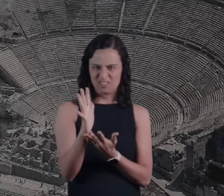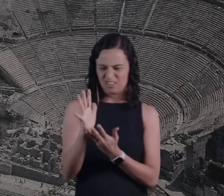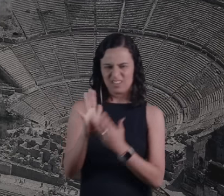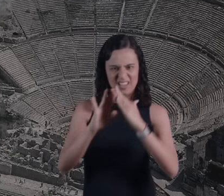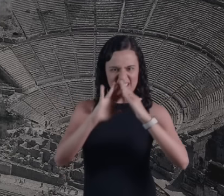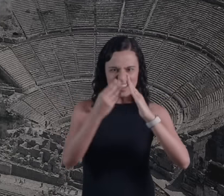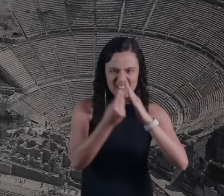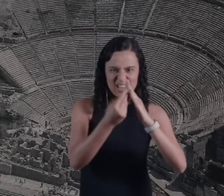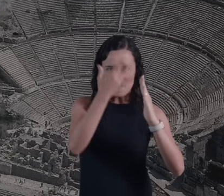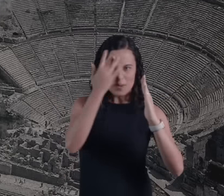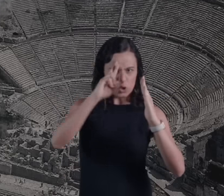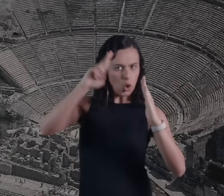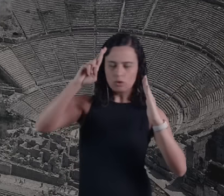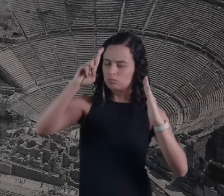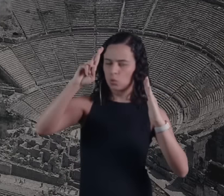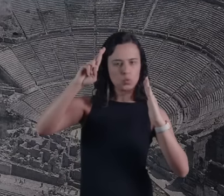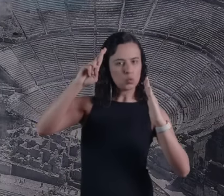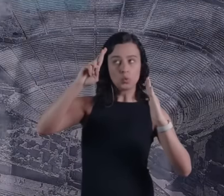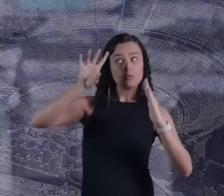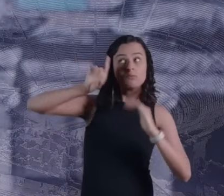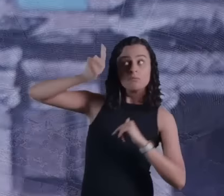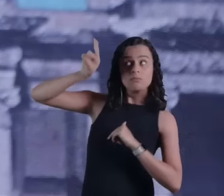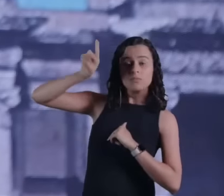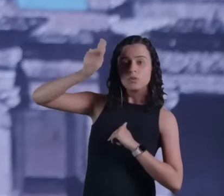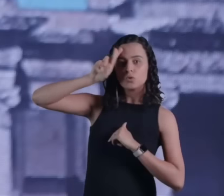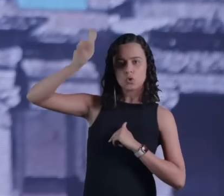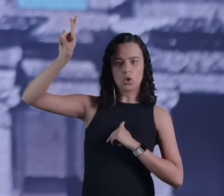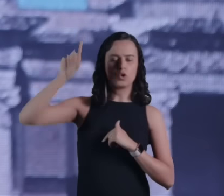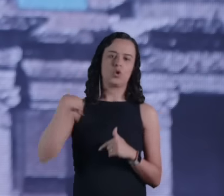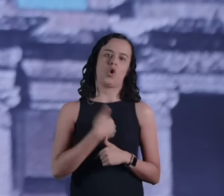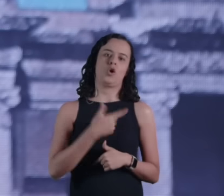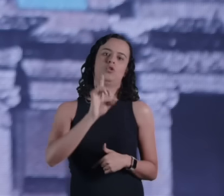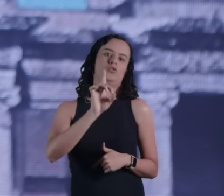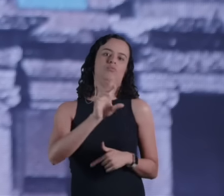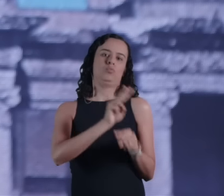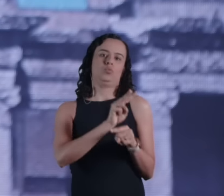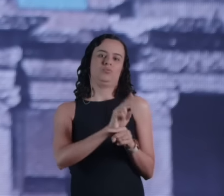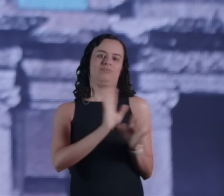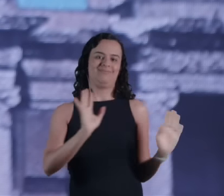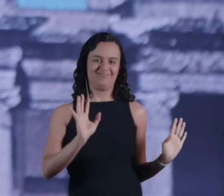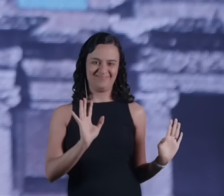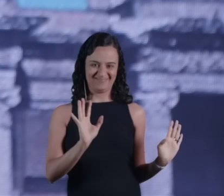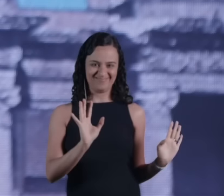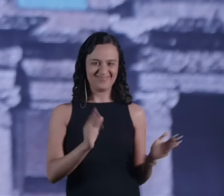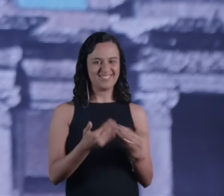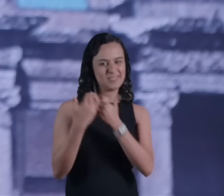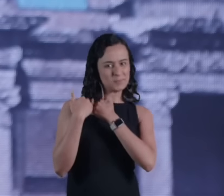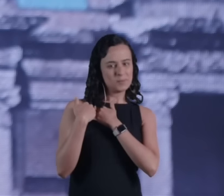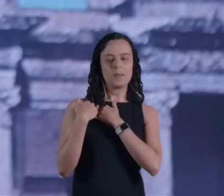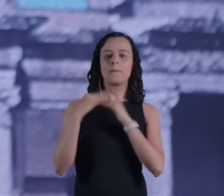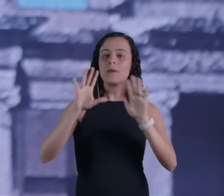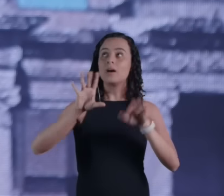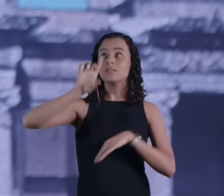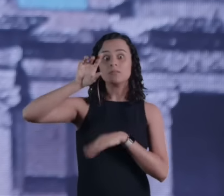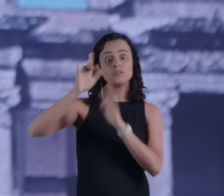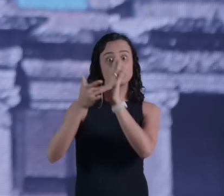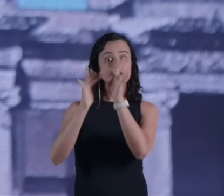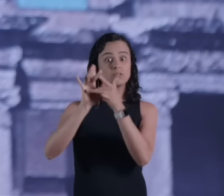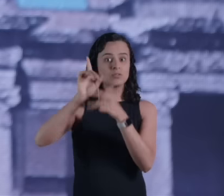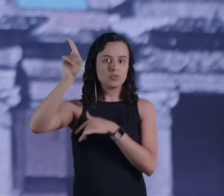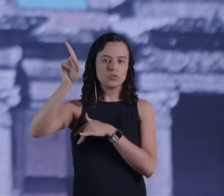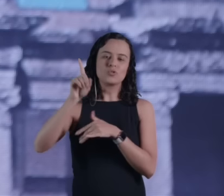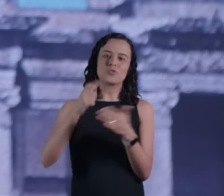ninguém. Nós somos somente pastores do rebanho, mas a igreja é de Cristo, porque ele a comprou com seu